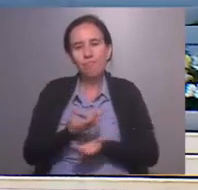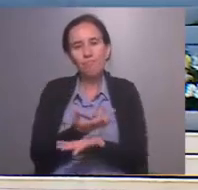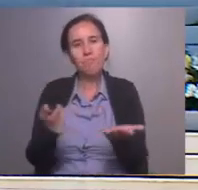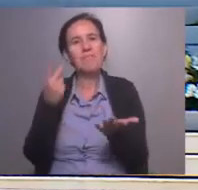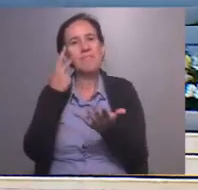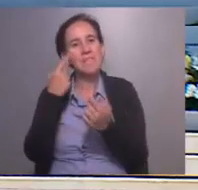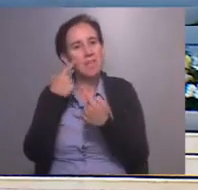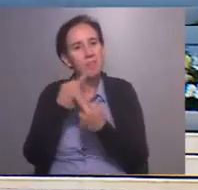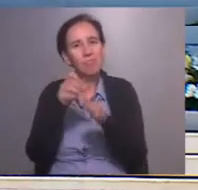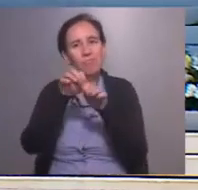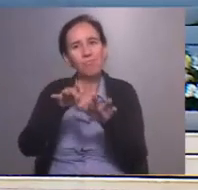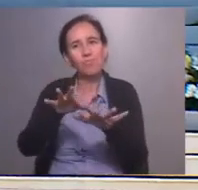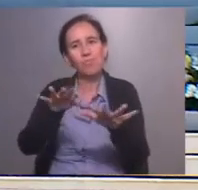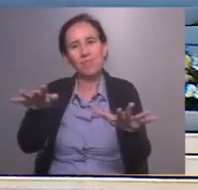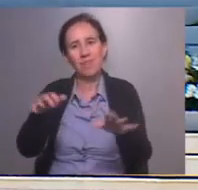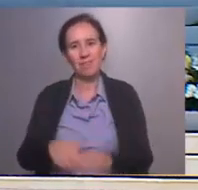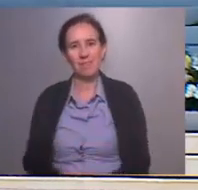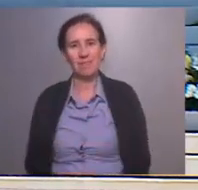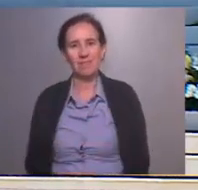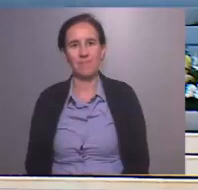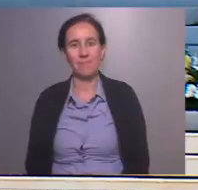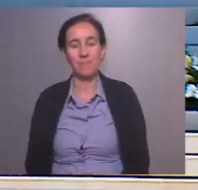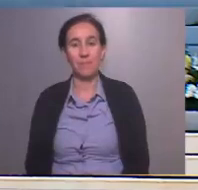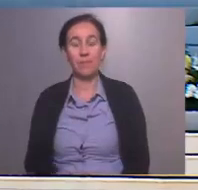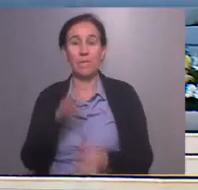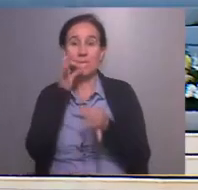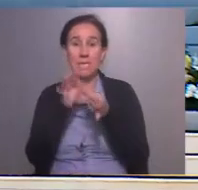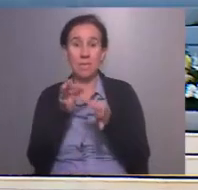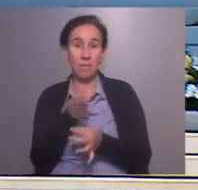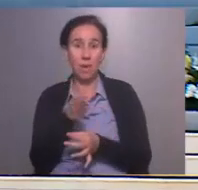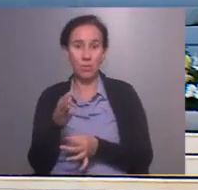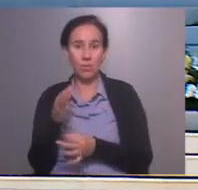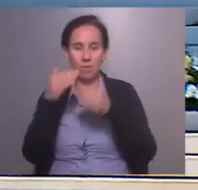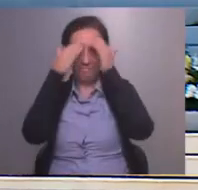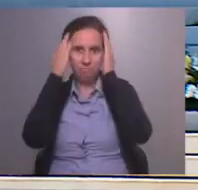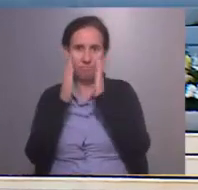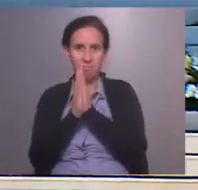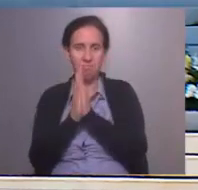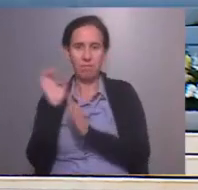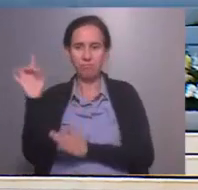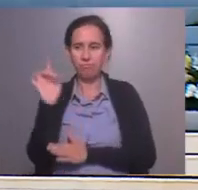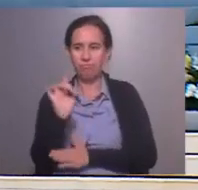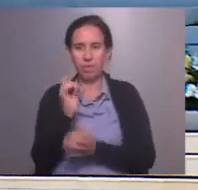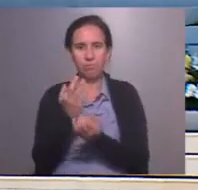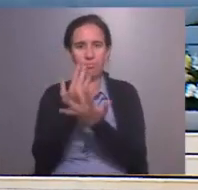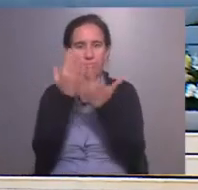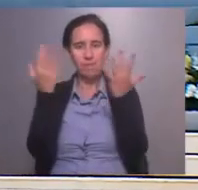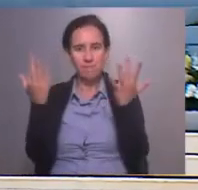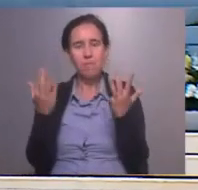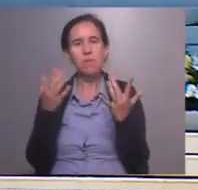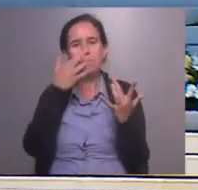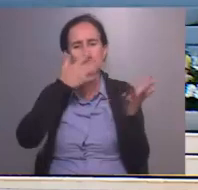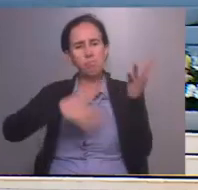com a vida. Na aparição de setembro, a multidão gritava aos